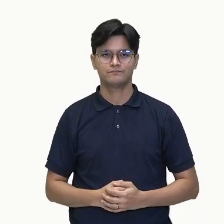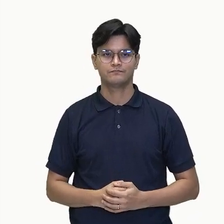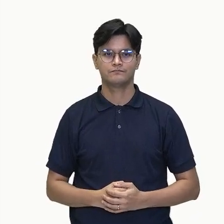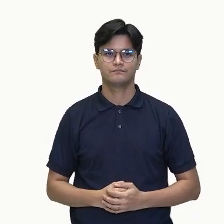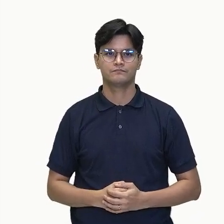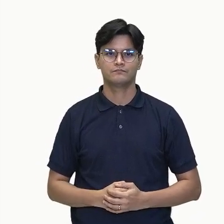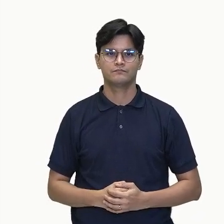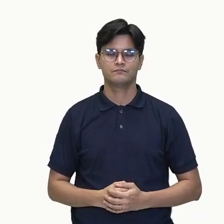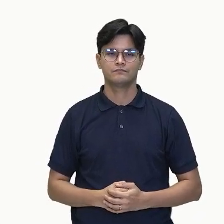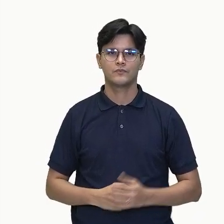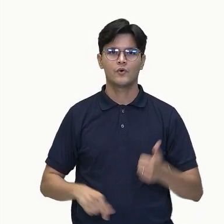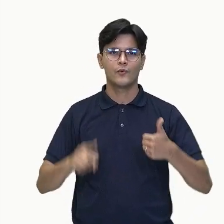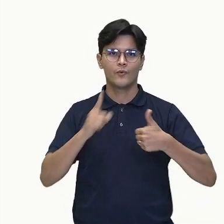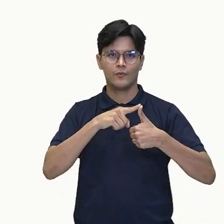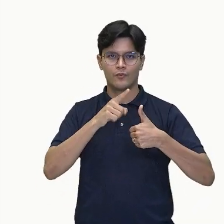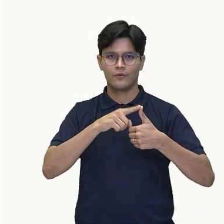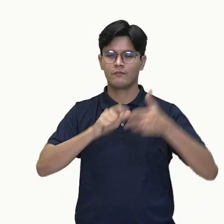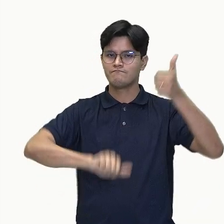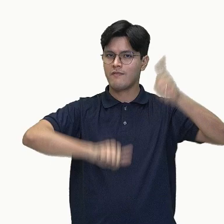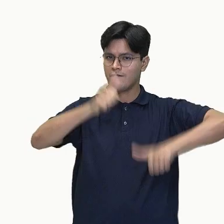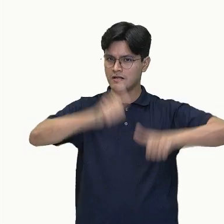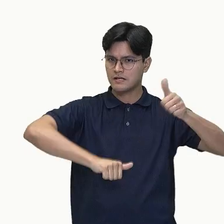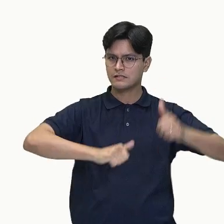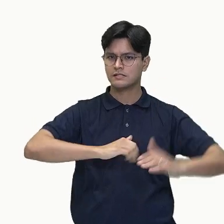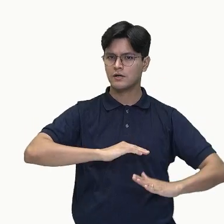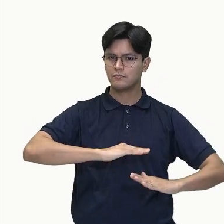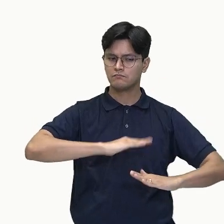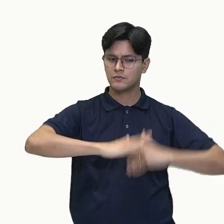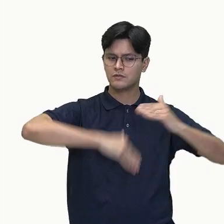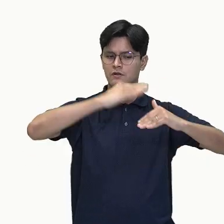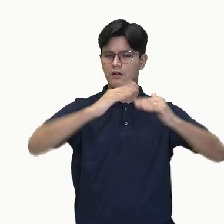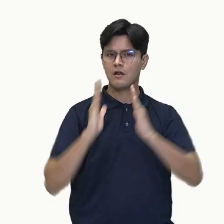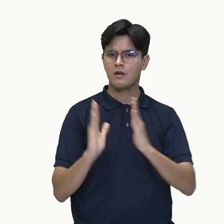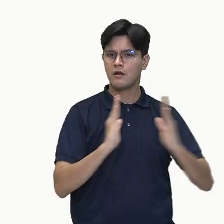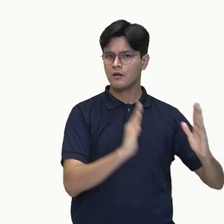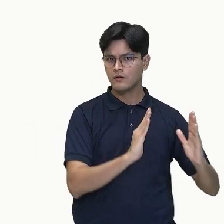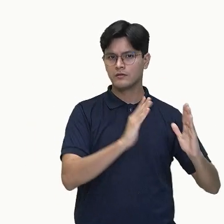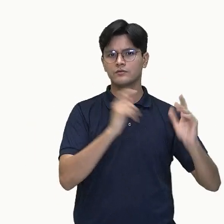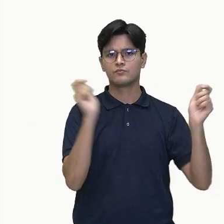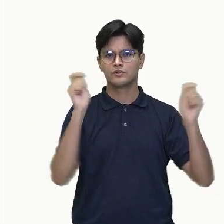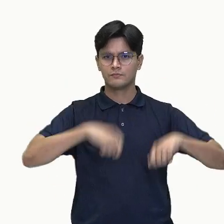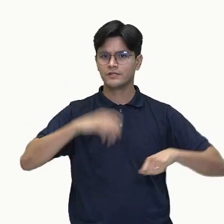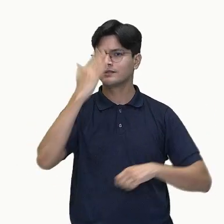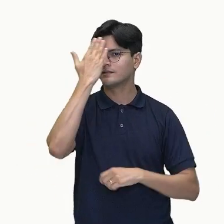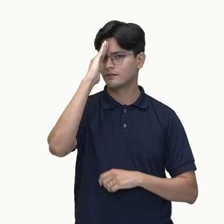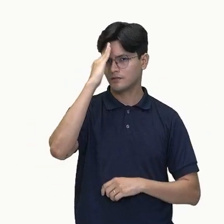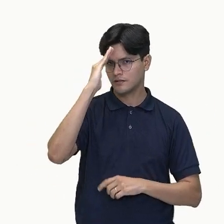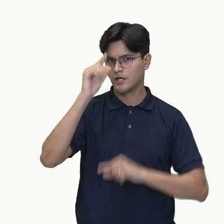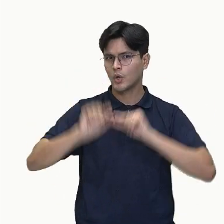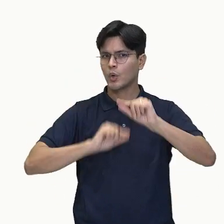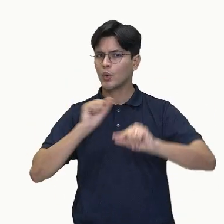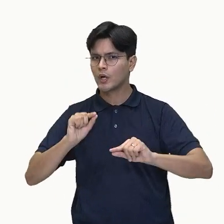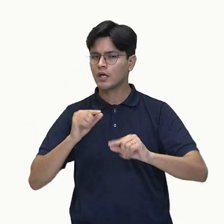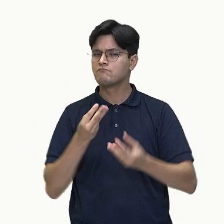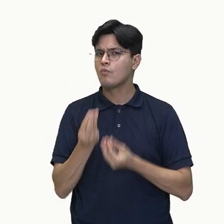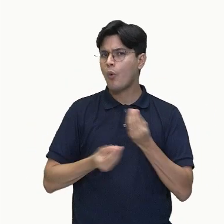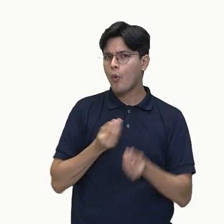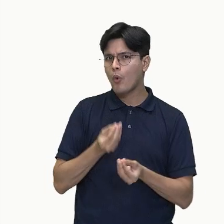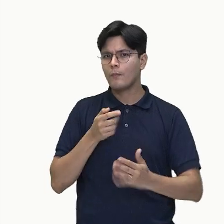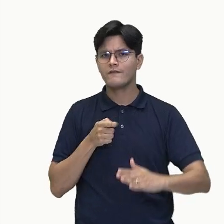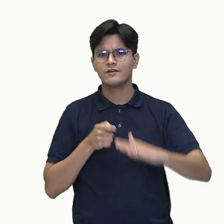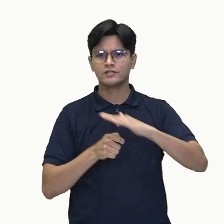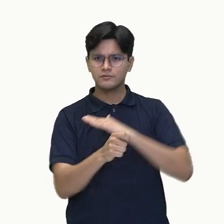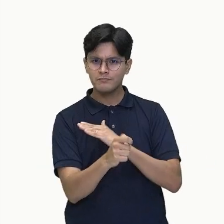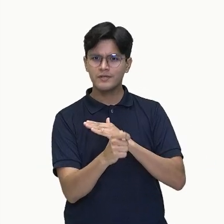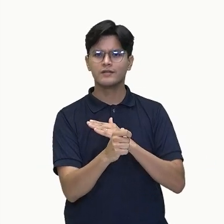Avaliação de desempenho, né? Ajuda a entender o desempenho financeiro de investimento ao longo prazo. 2.